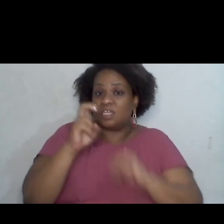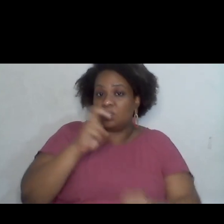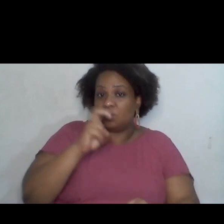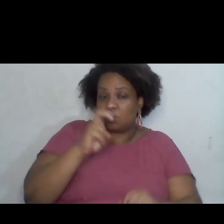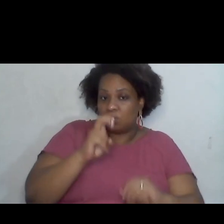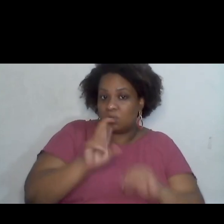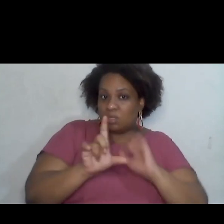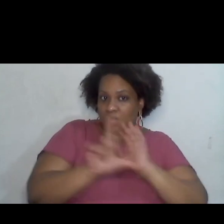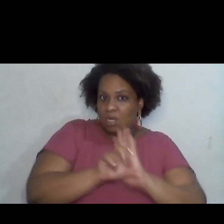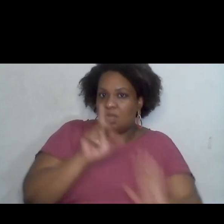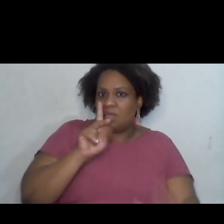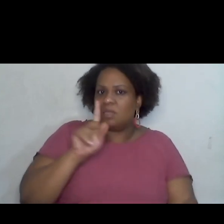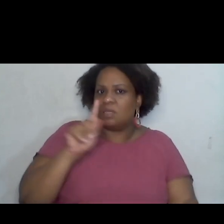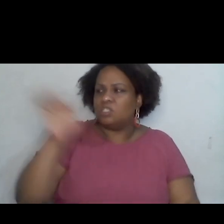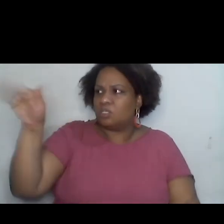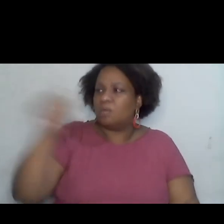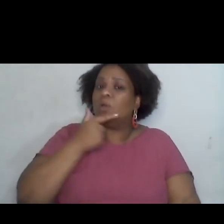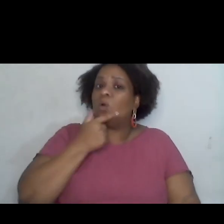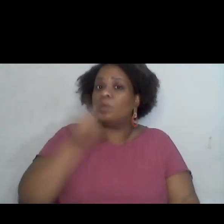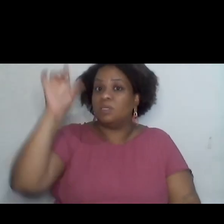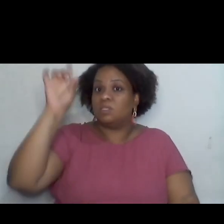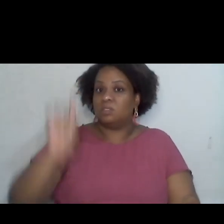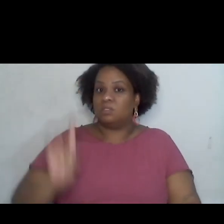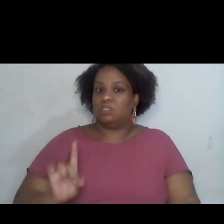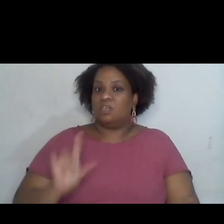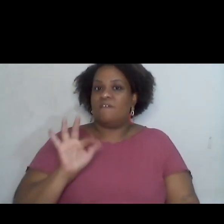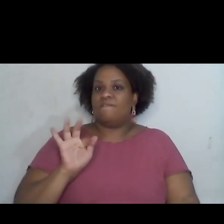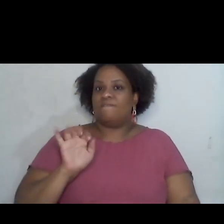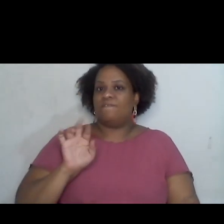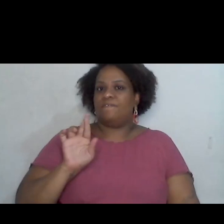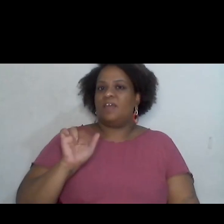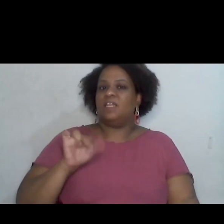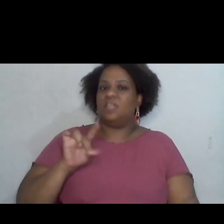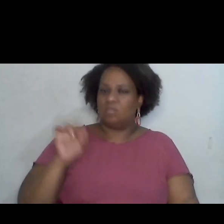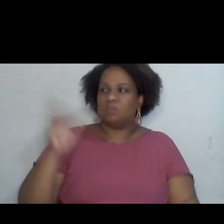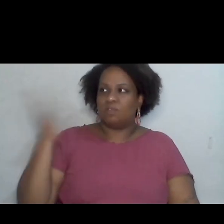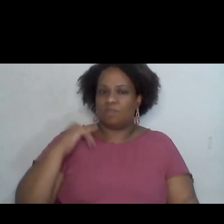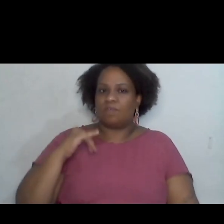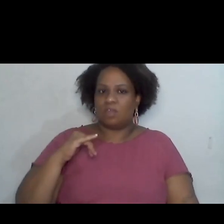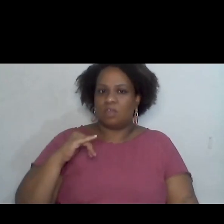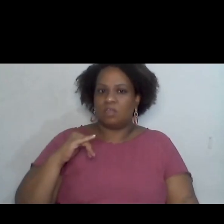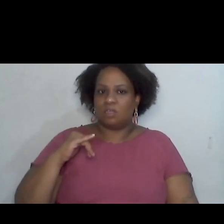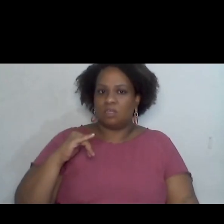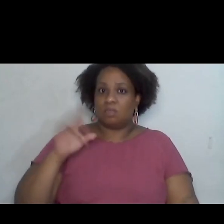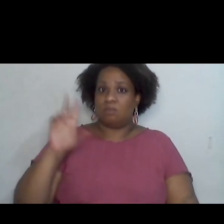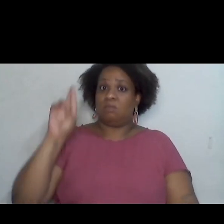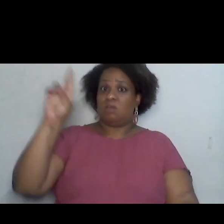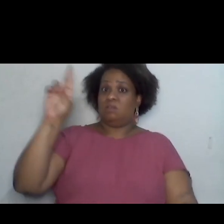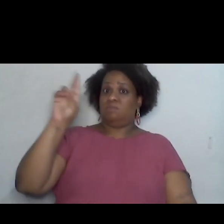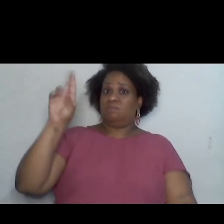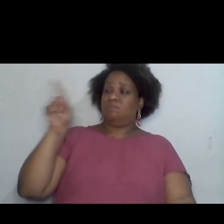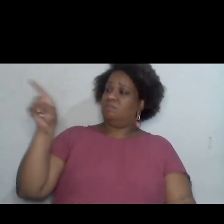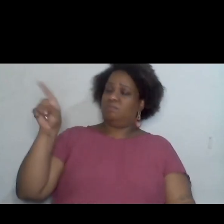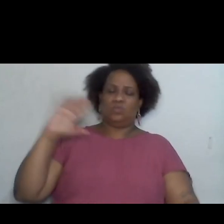Fernando aqui, que é a pessoa, nosso diretor de Economia da Cultura, que está à frente aí de toda a discussão sobre a Lei